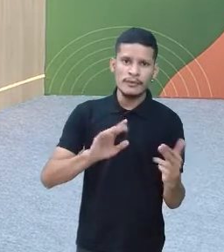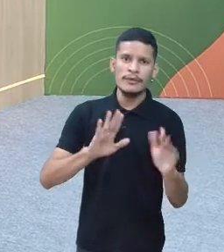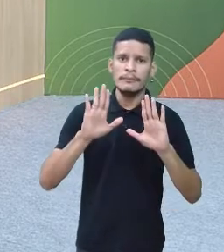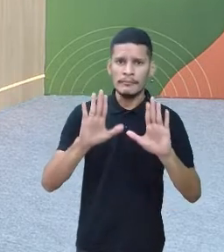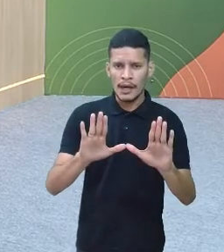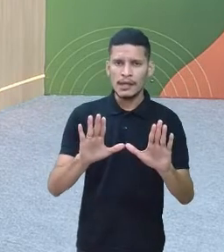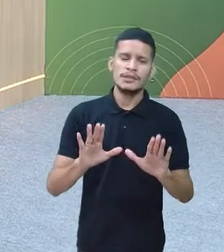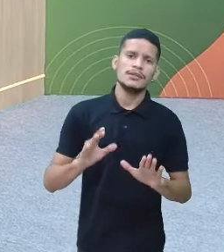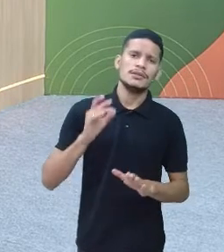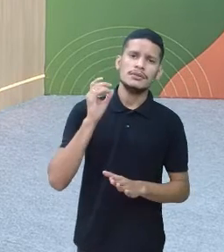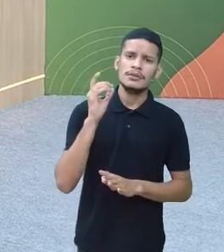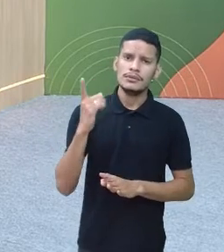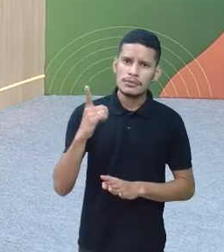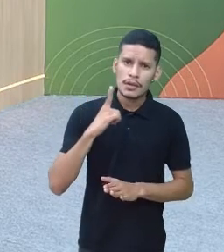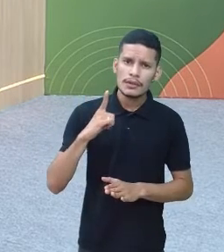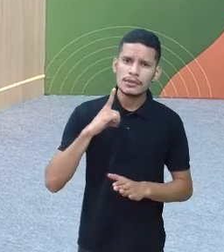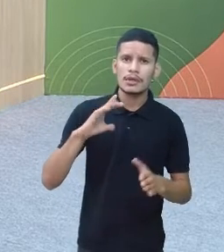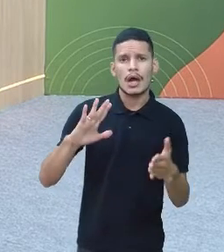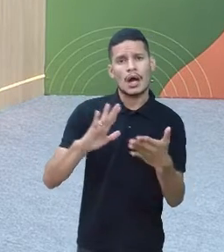tem alguns